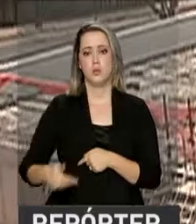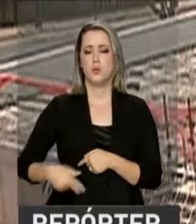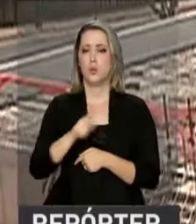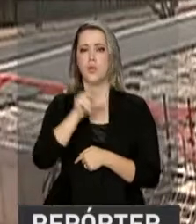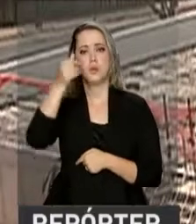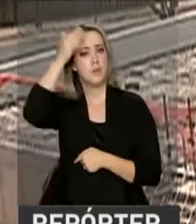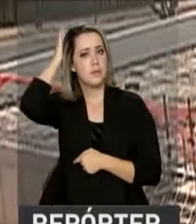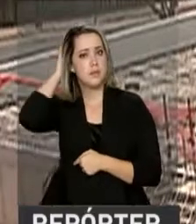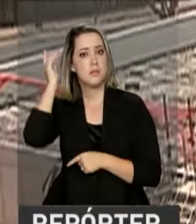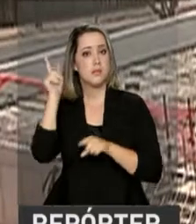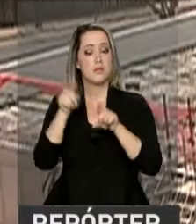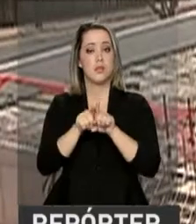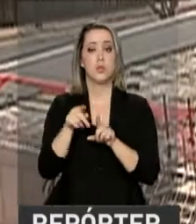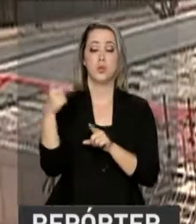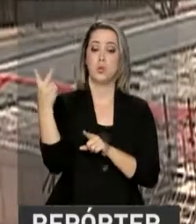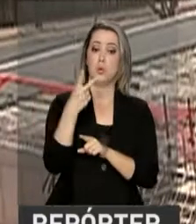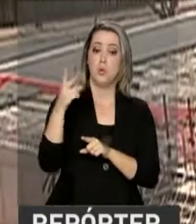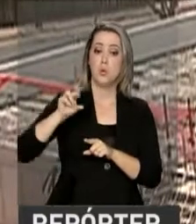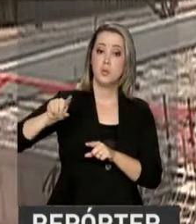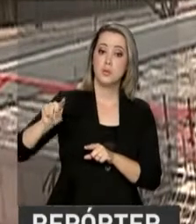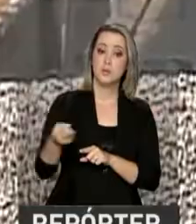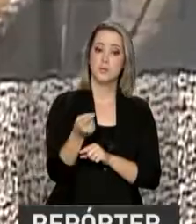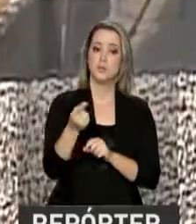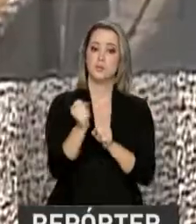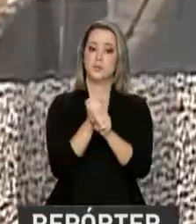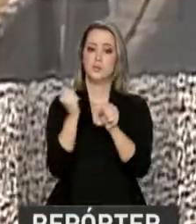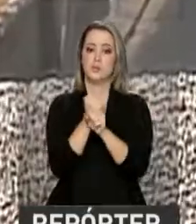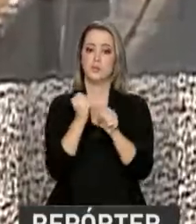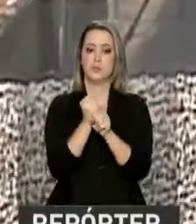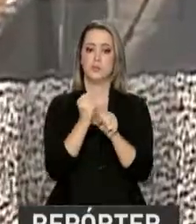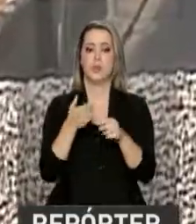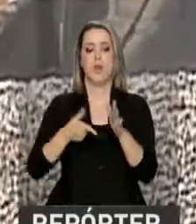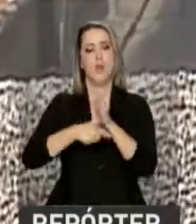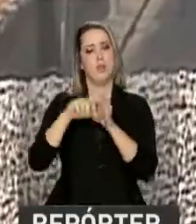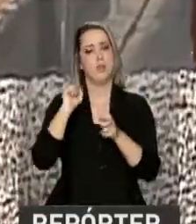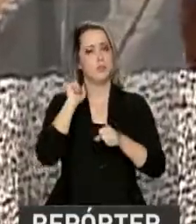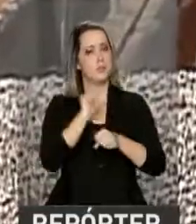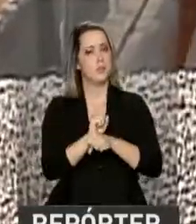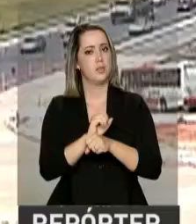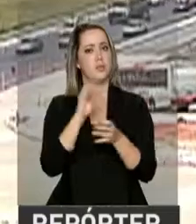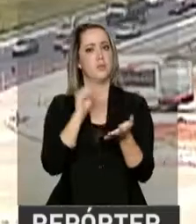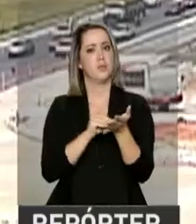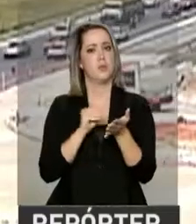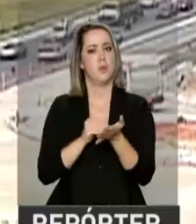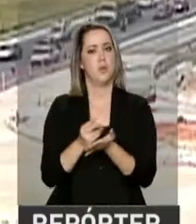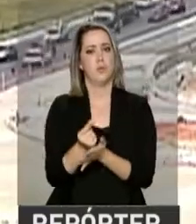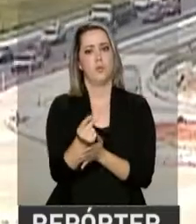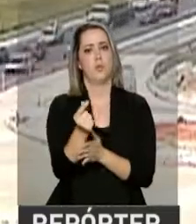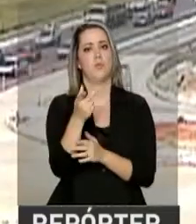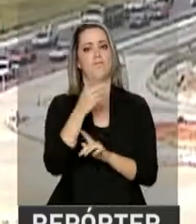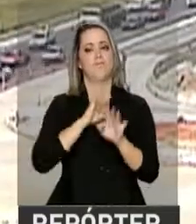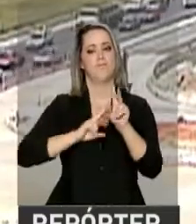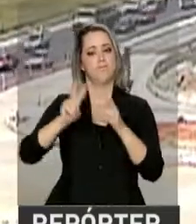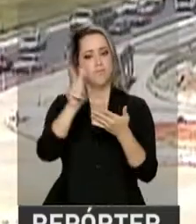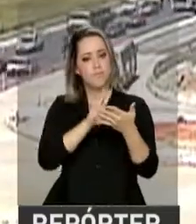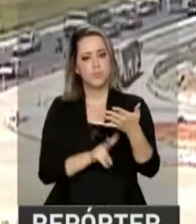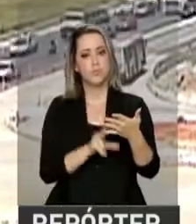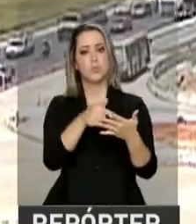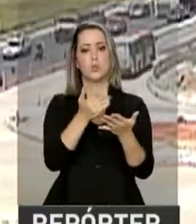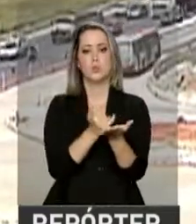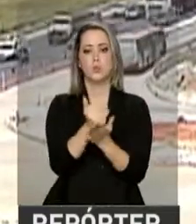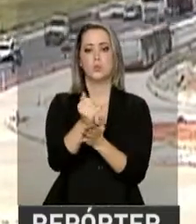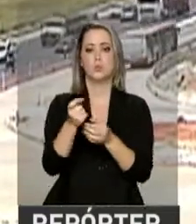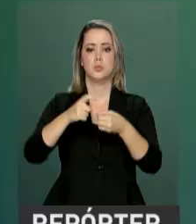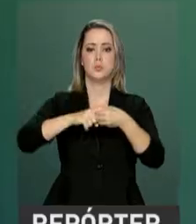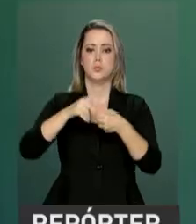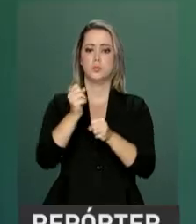2.000 obras orçadas em até 10 milhões de reais cada, que estavam paradas por falta de recursos, passaram por análise e começaram a